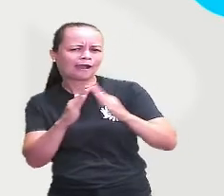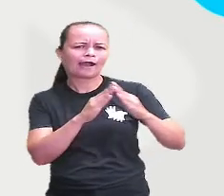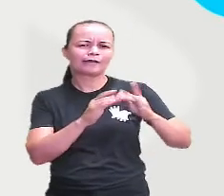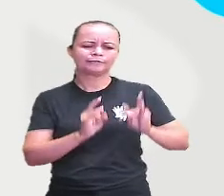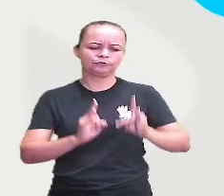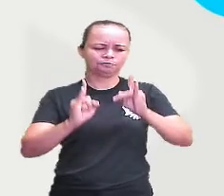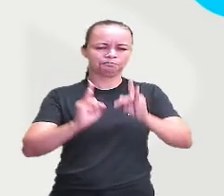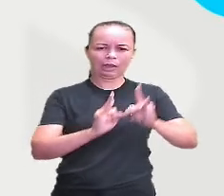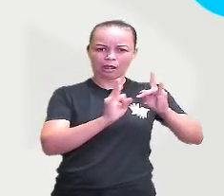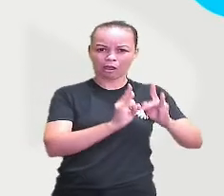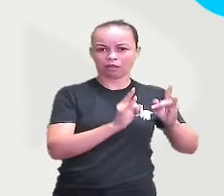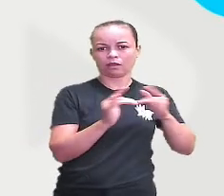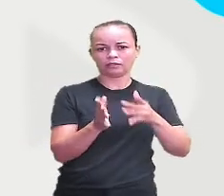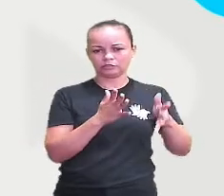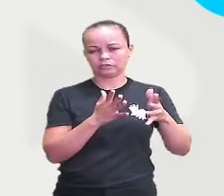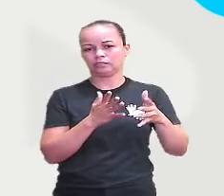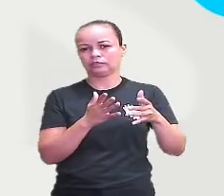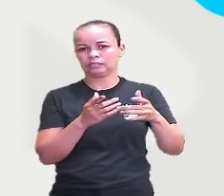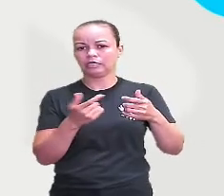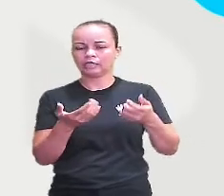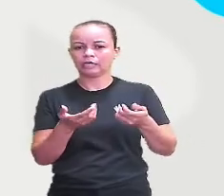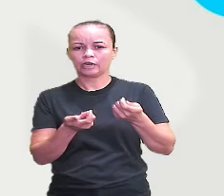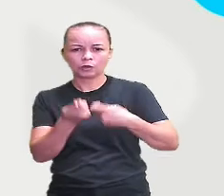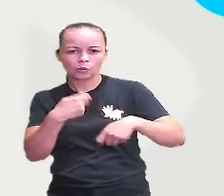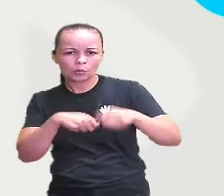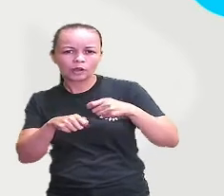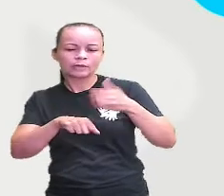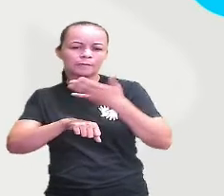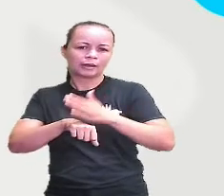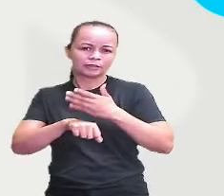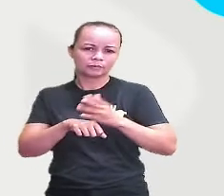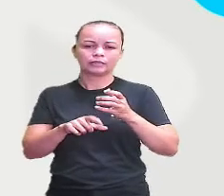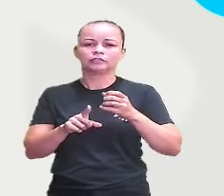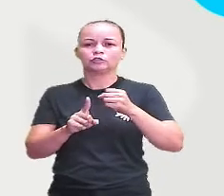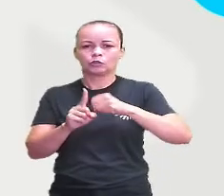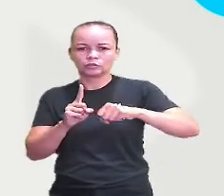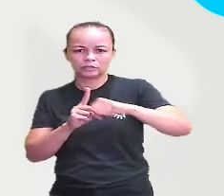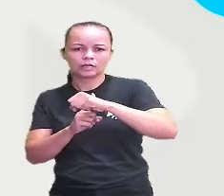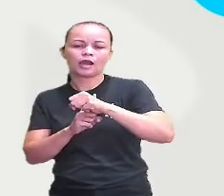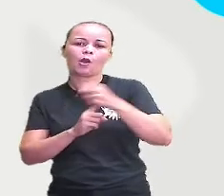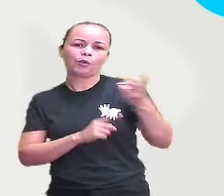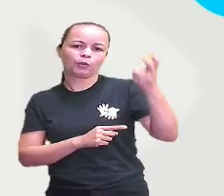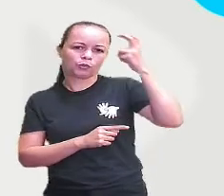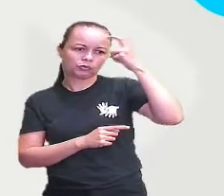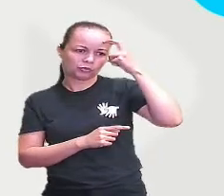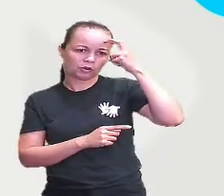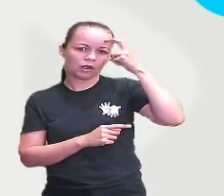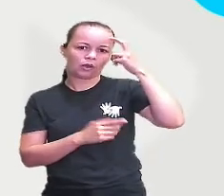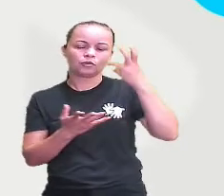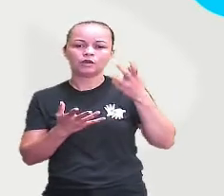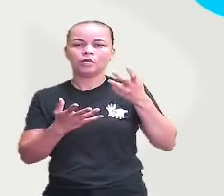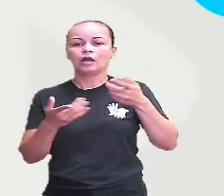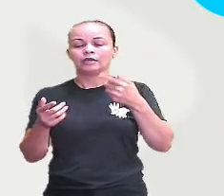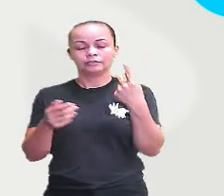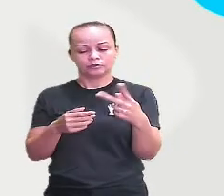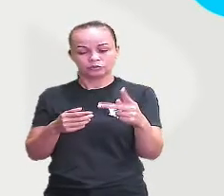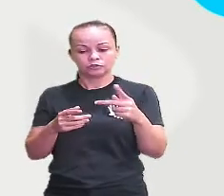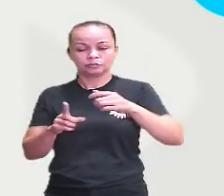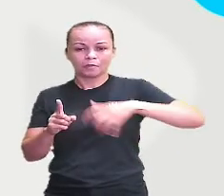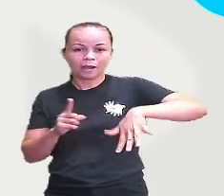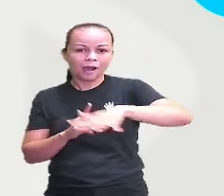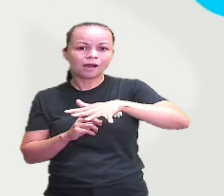edifícios, atividades e práticas econômicas, sociais e culturais, o espaço da cidade é dessa forma